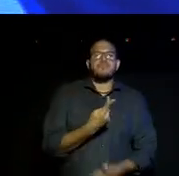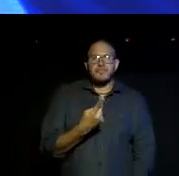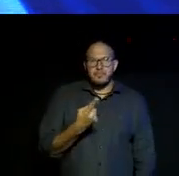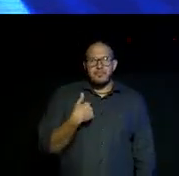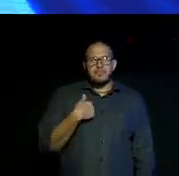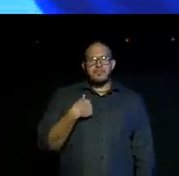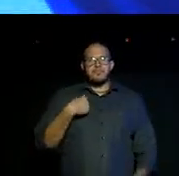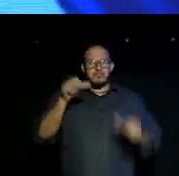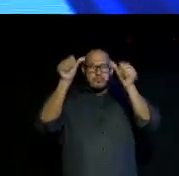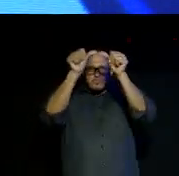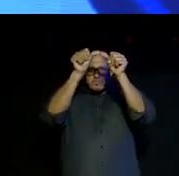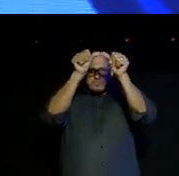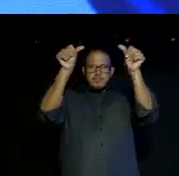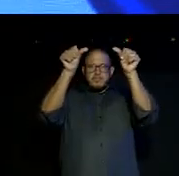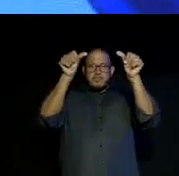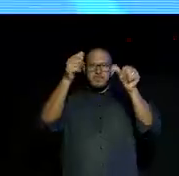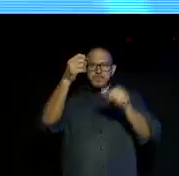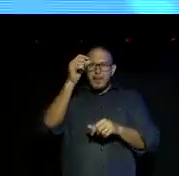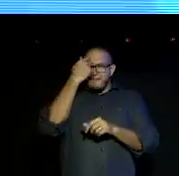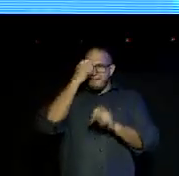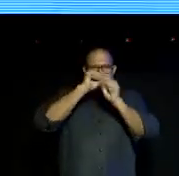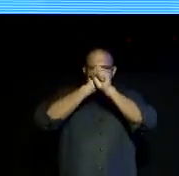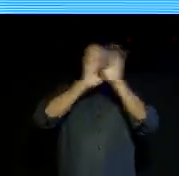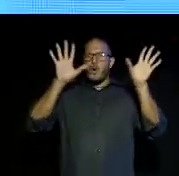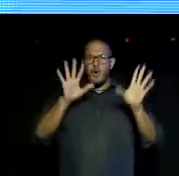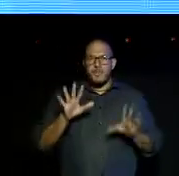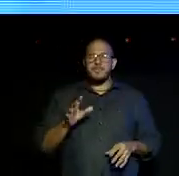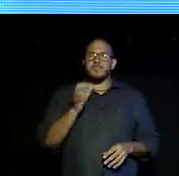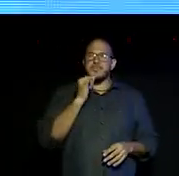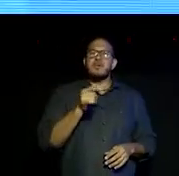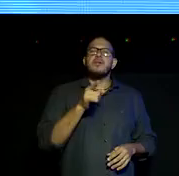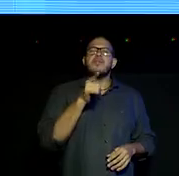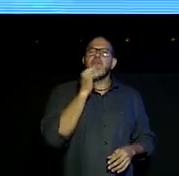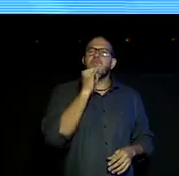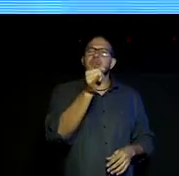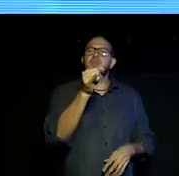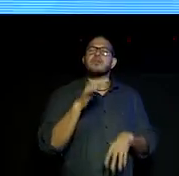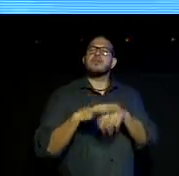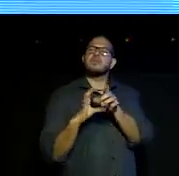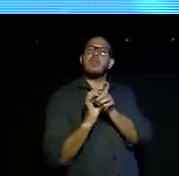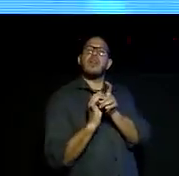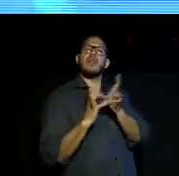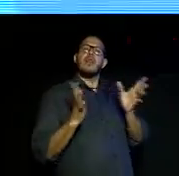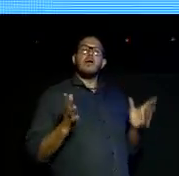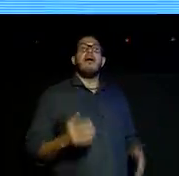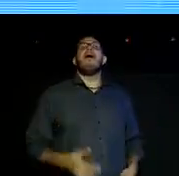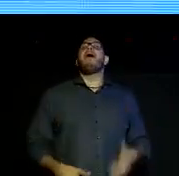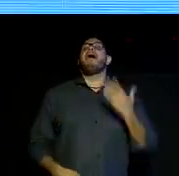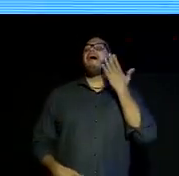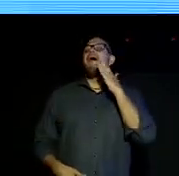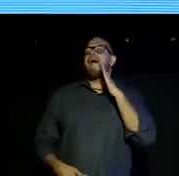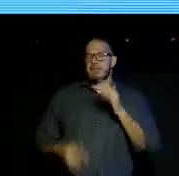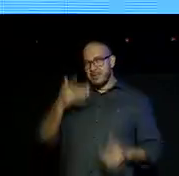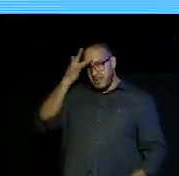veio uma etiqueta redentora numa vitrine que dizia, seja despojado. Eu falei, entendi. A pessoa que